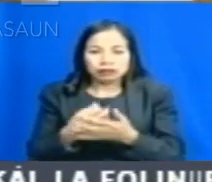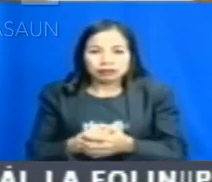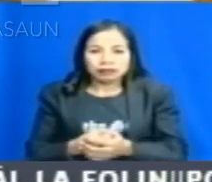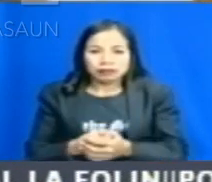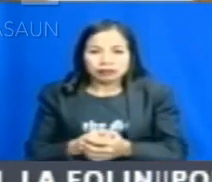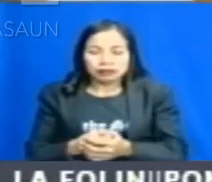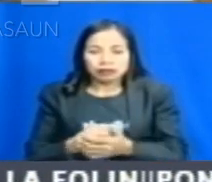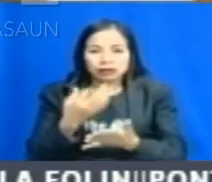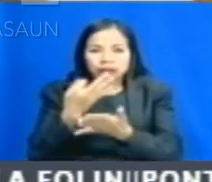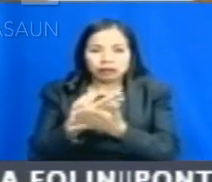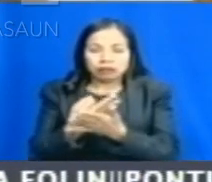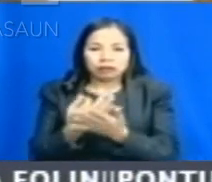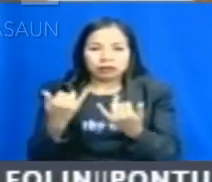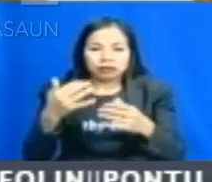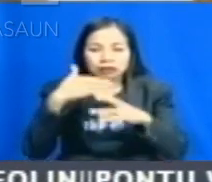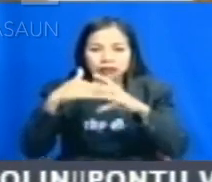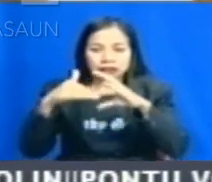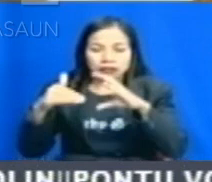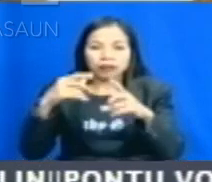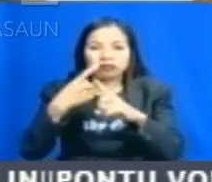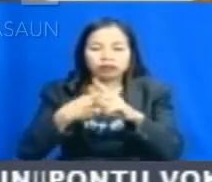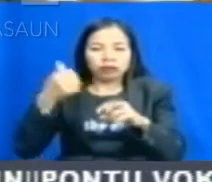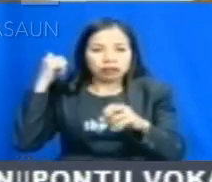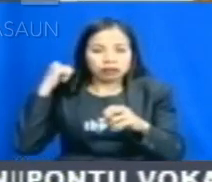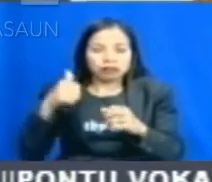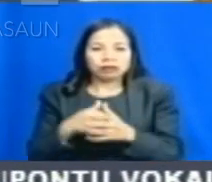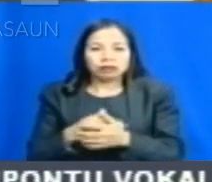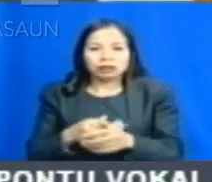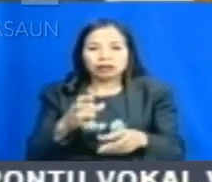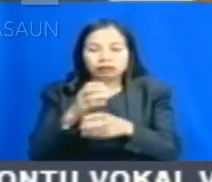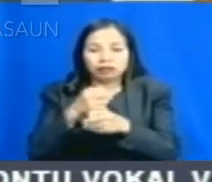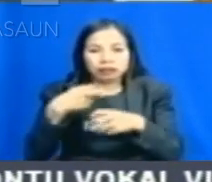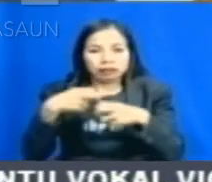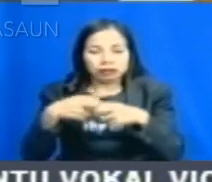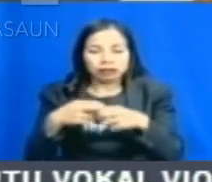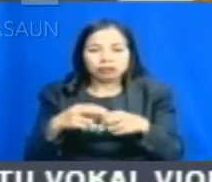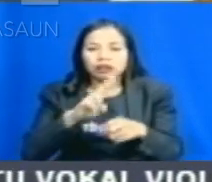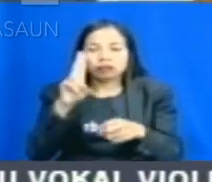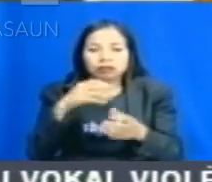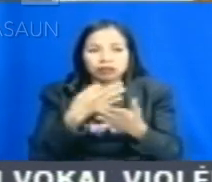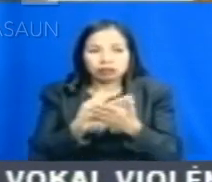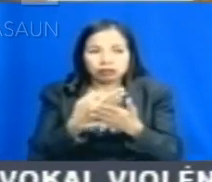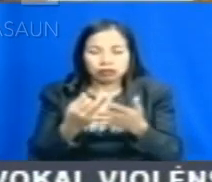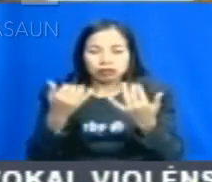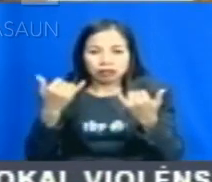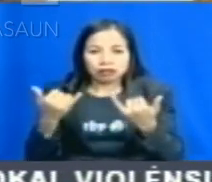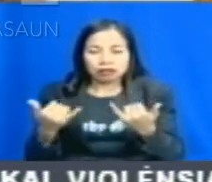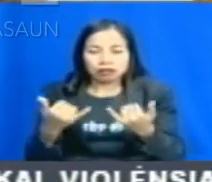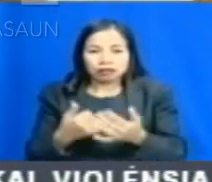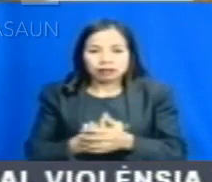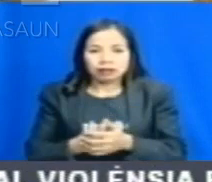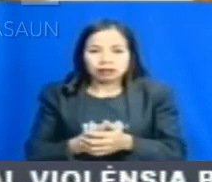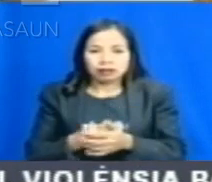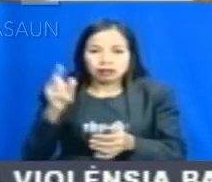então nossa ne foi tamanha fulan kotuk então nia foto impacto ba ita ne execução agora nia